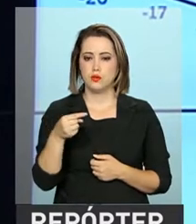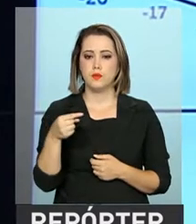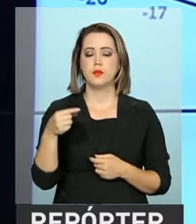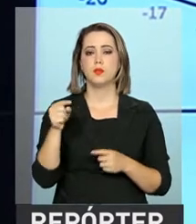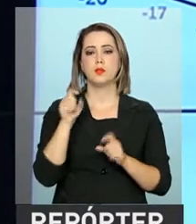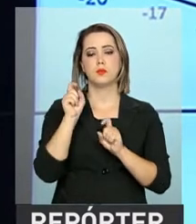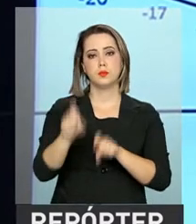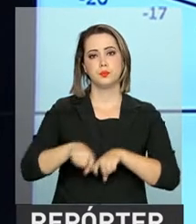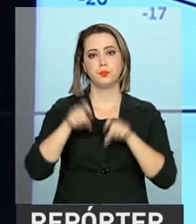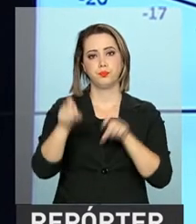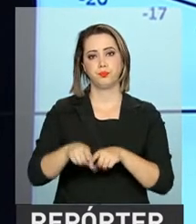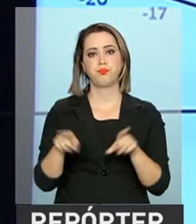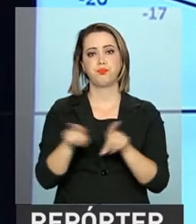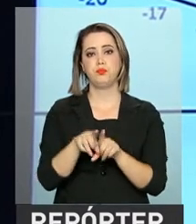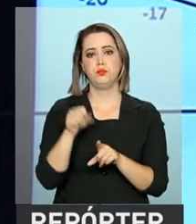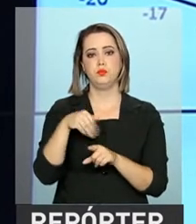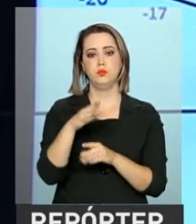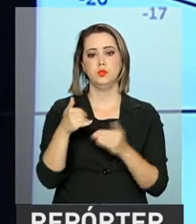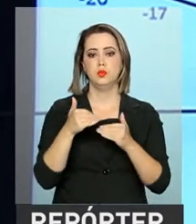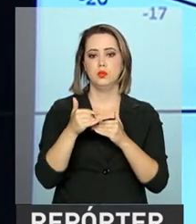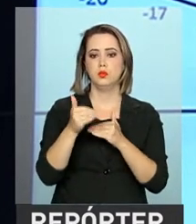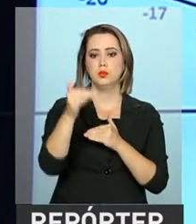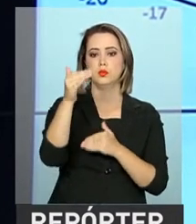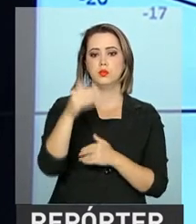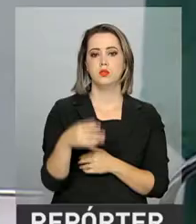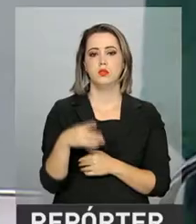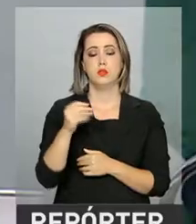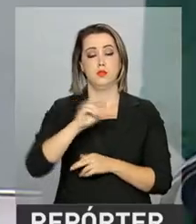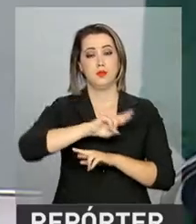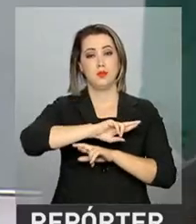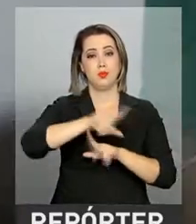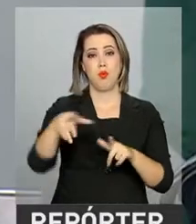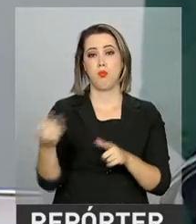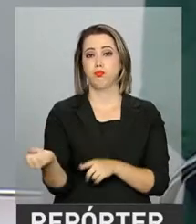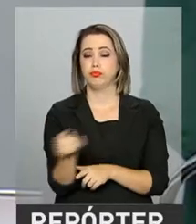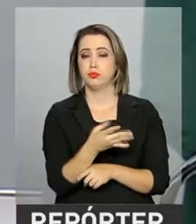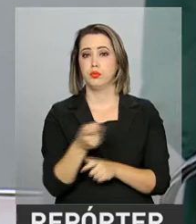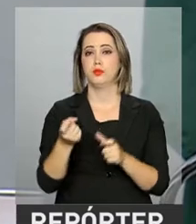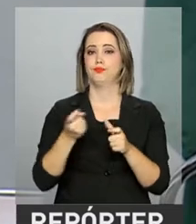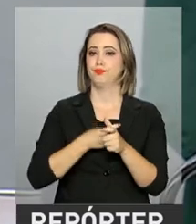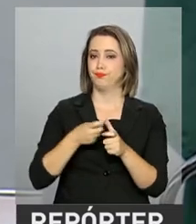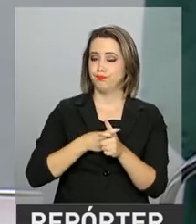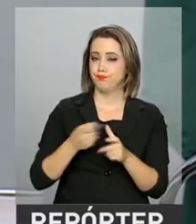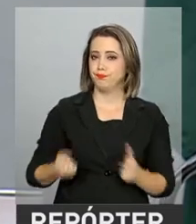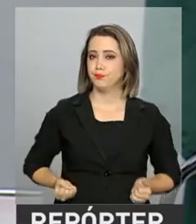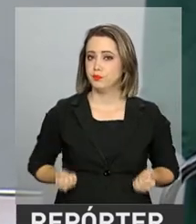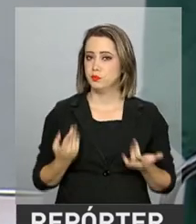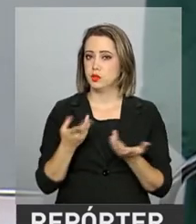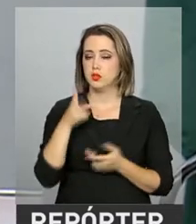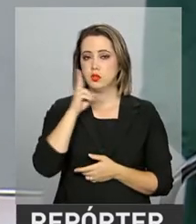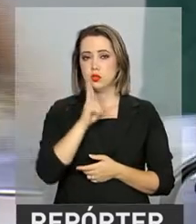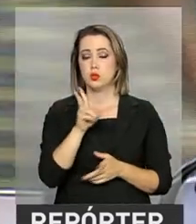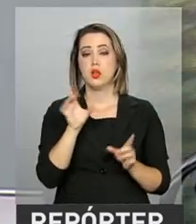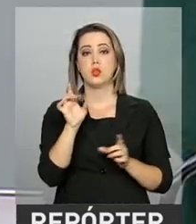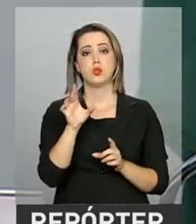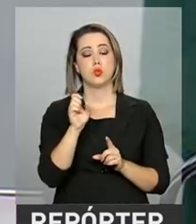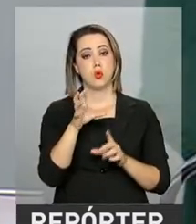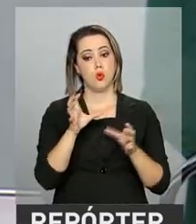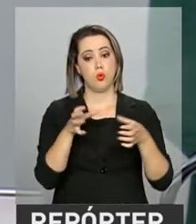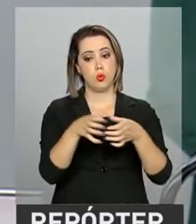103 bilhões de reais de déficit em 2016. Se nós olharmos agora apenas a Seguridade